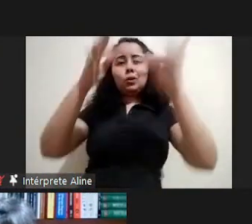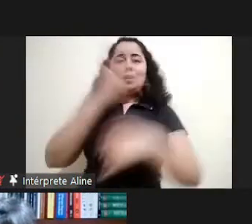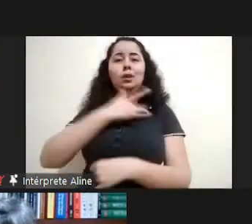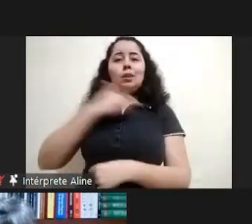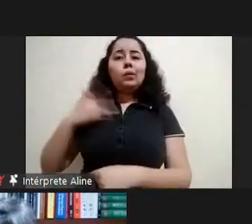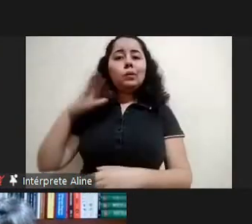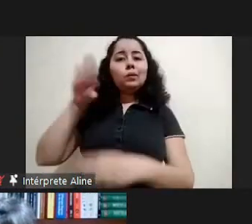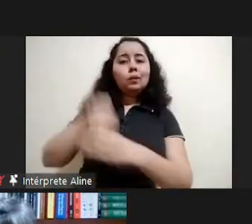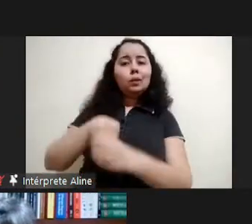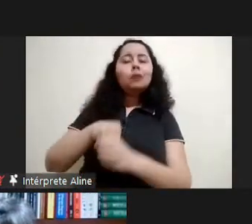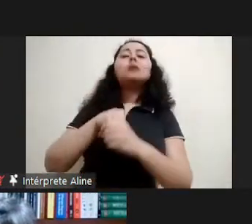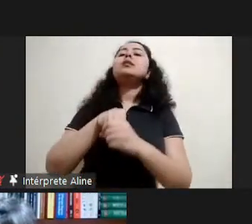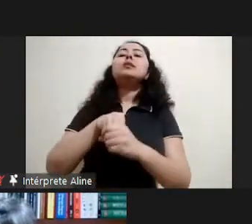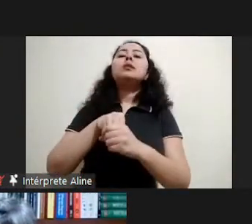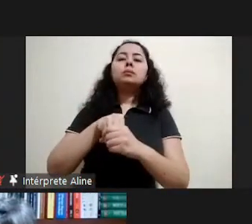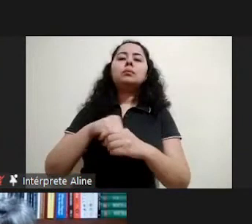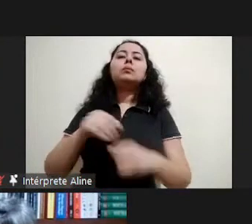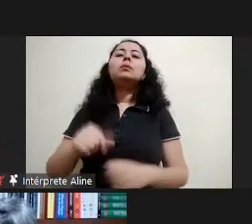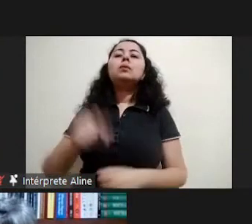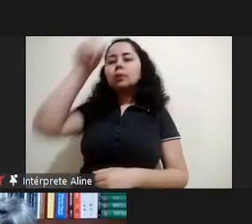Cruz.